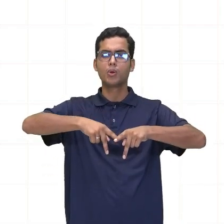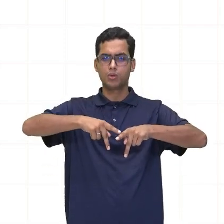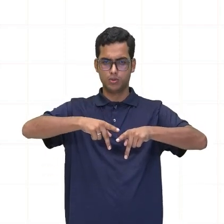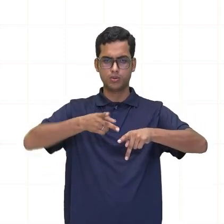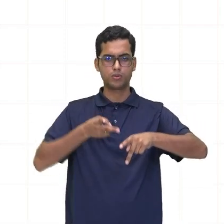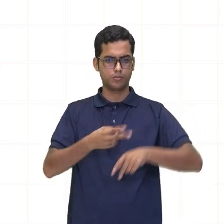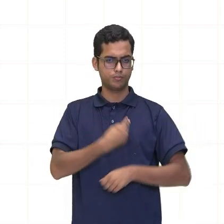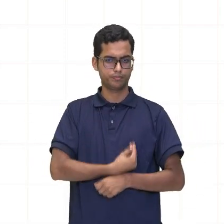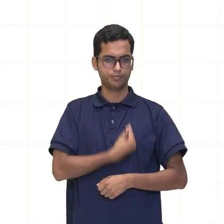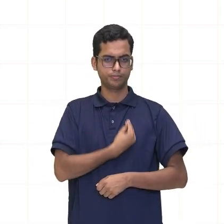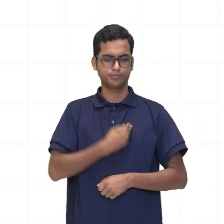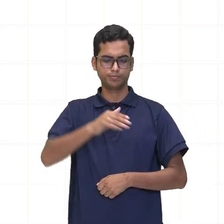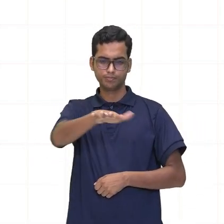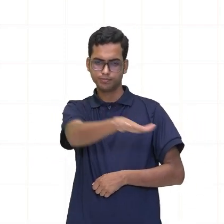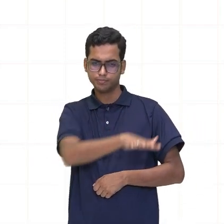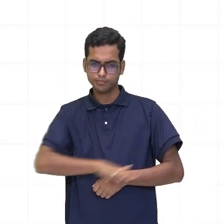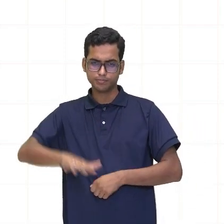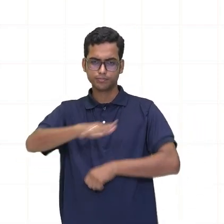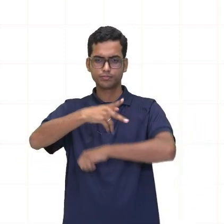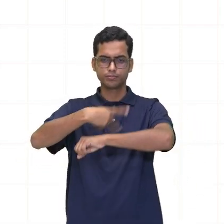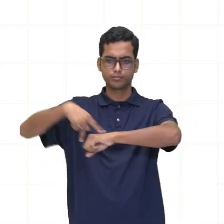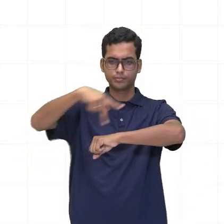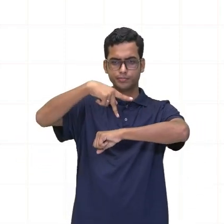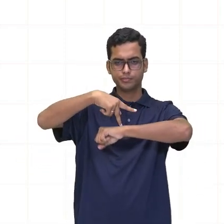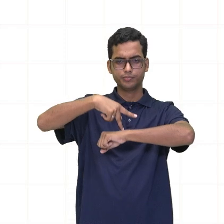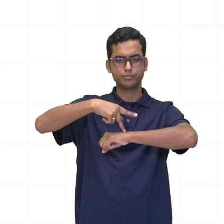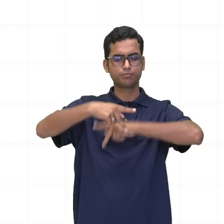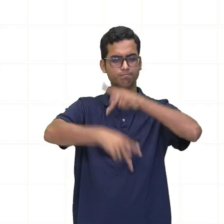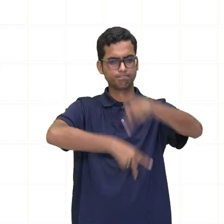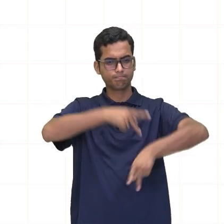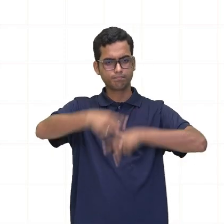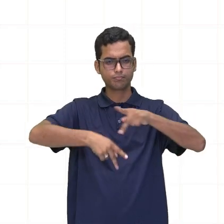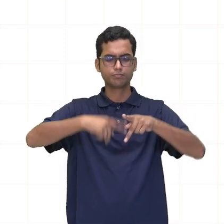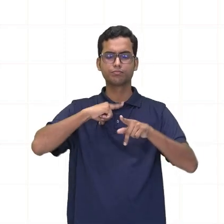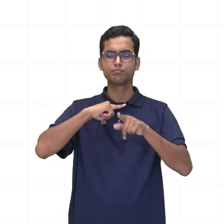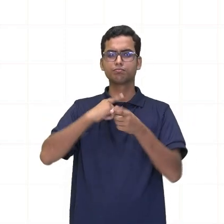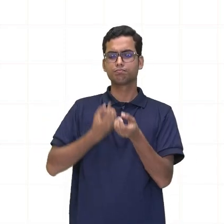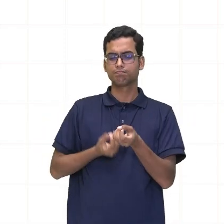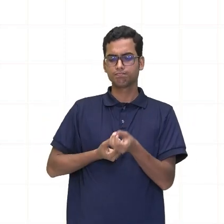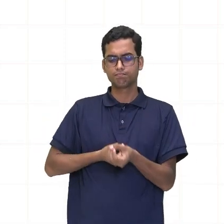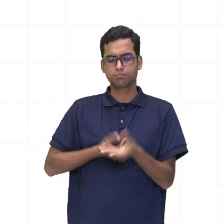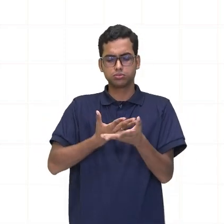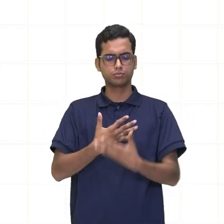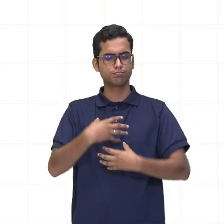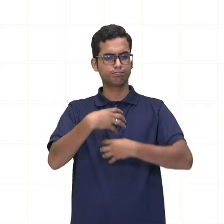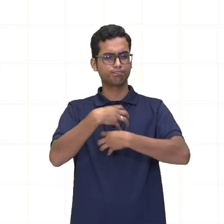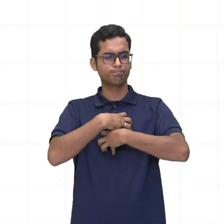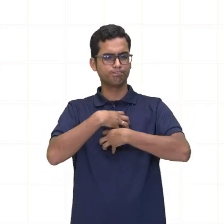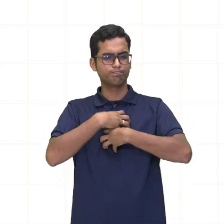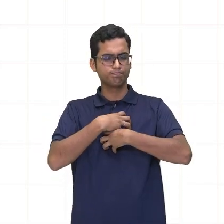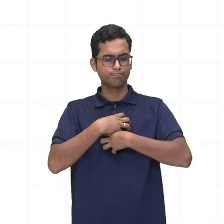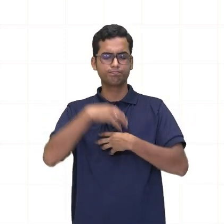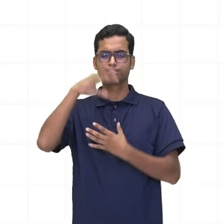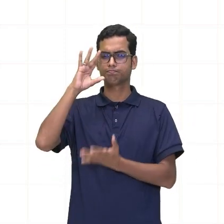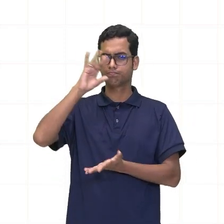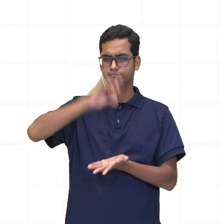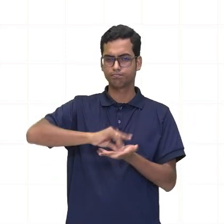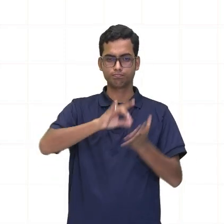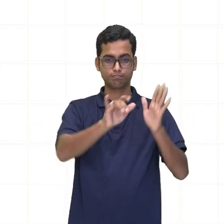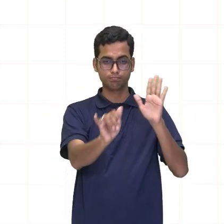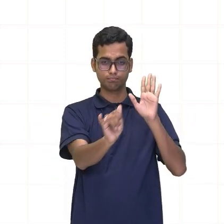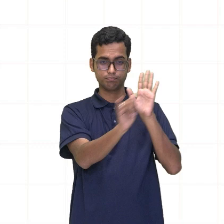seu território. Então, uma população que compartilha de um sentimento, de uma